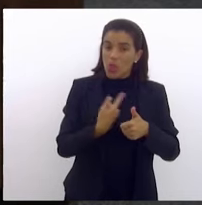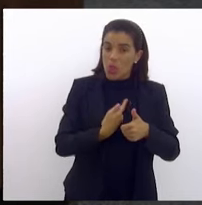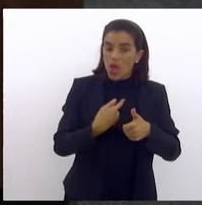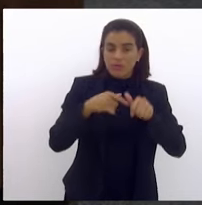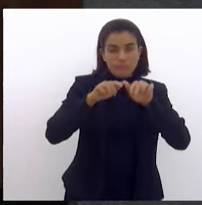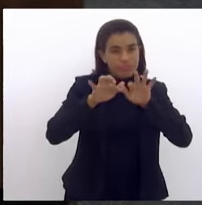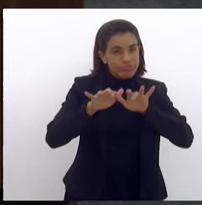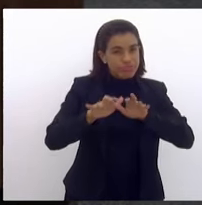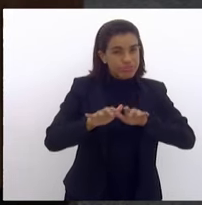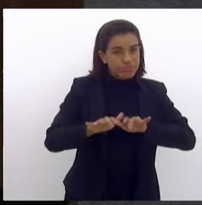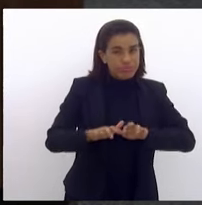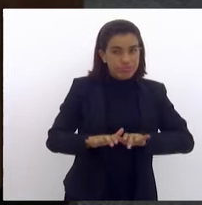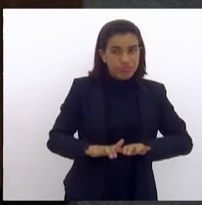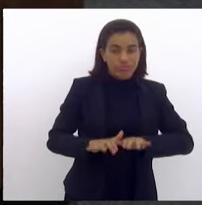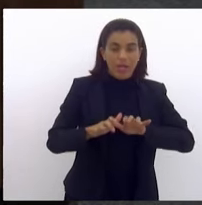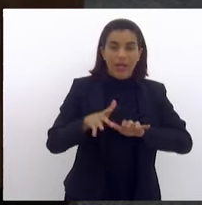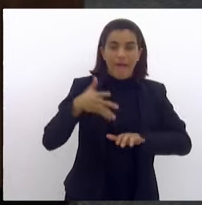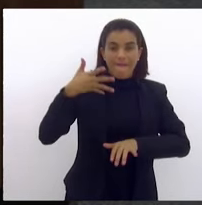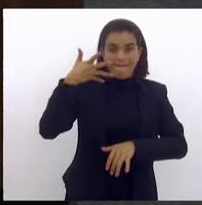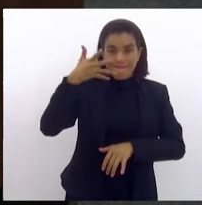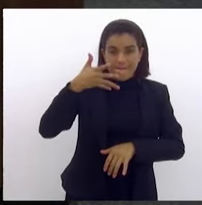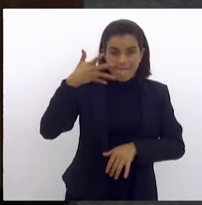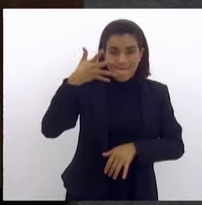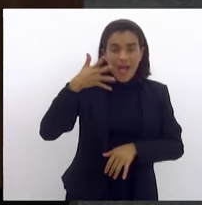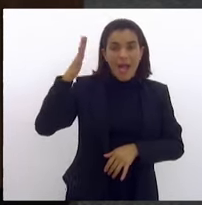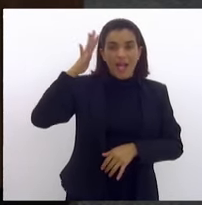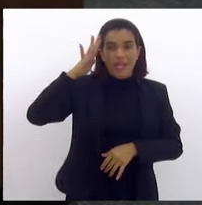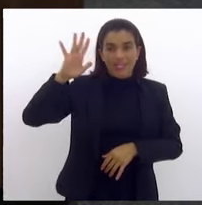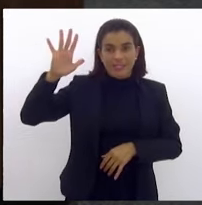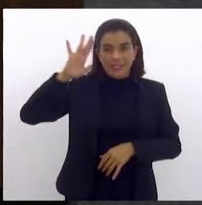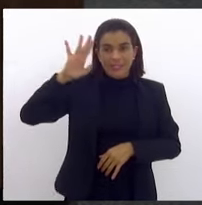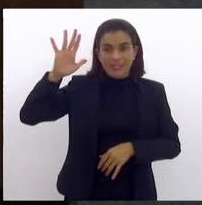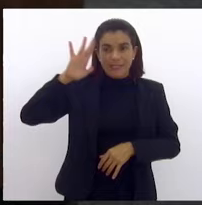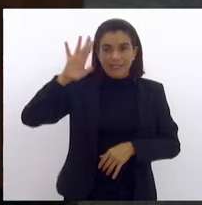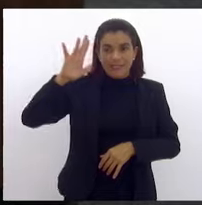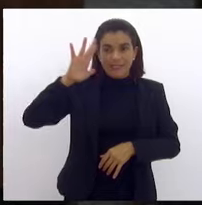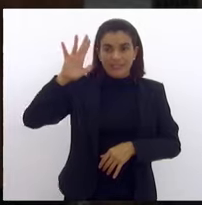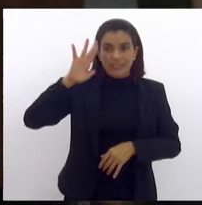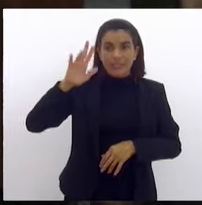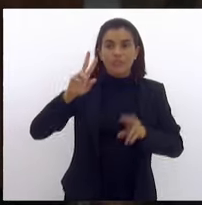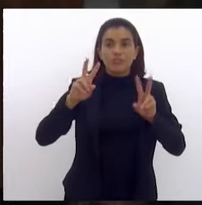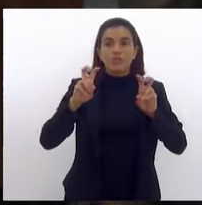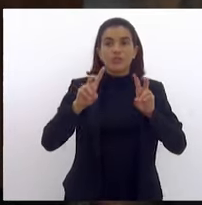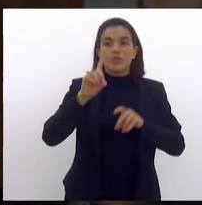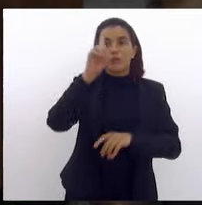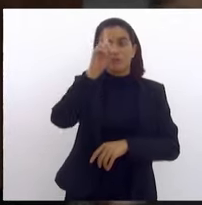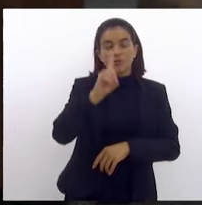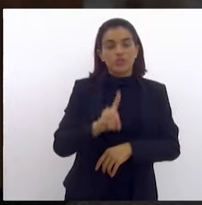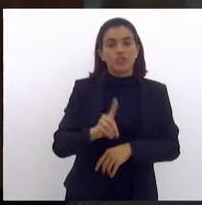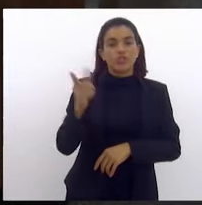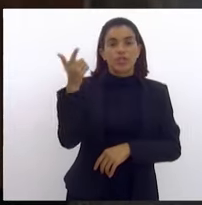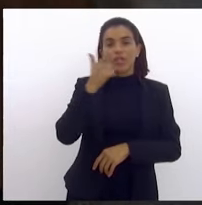fundamentar a nossa fala e a nossa tese nesse direito